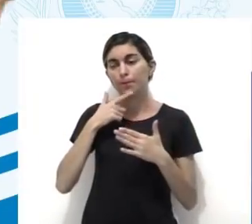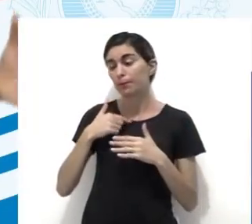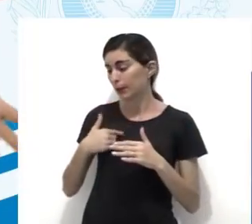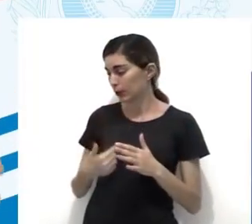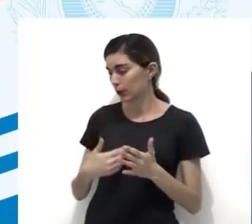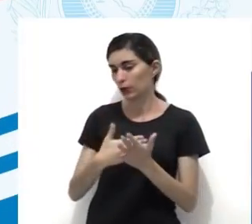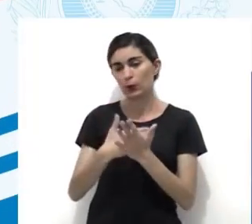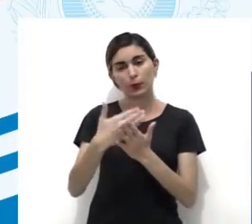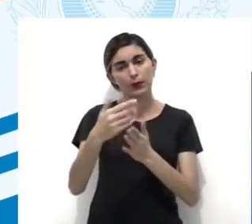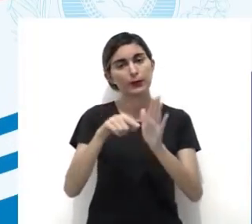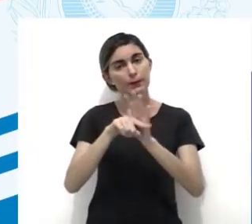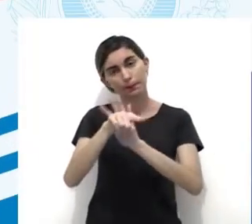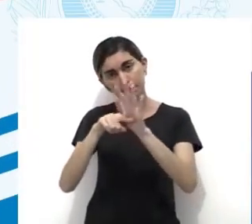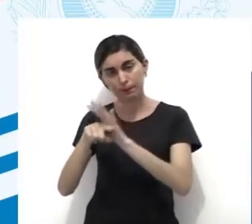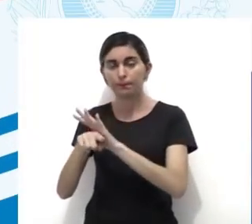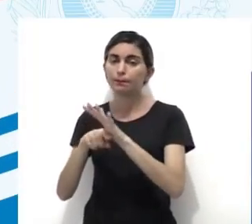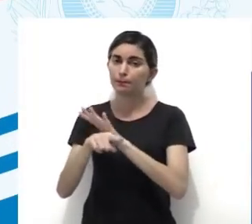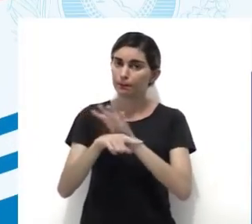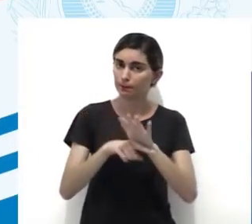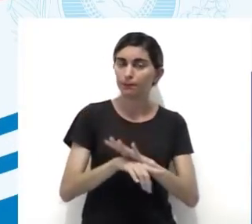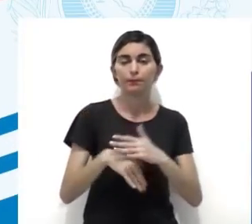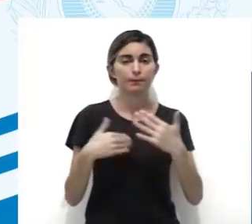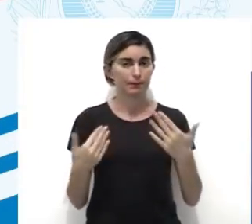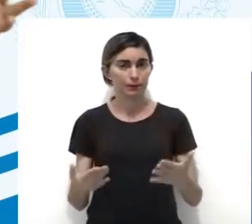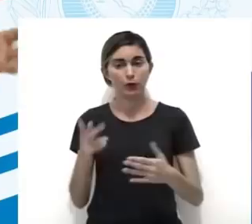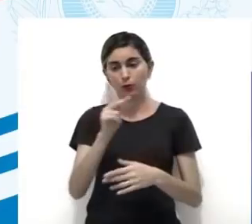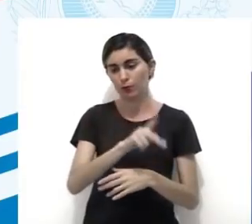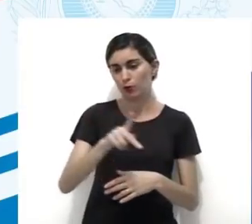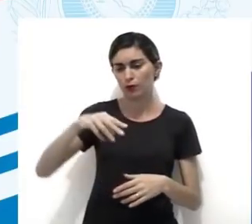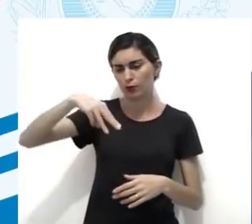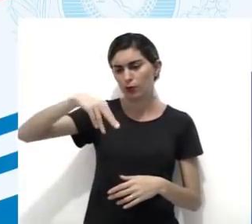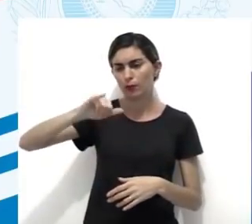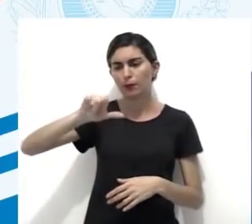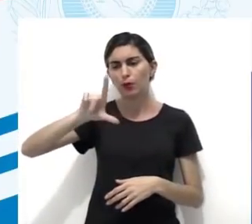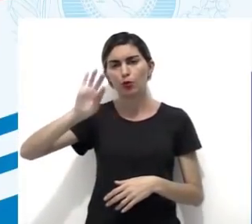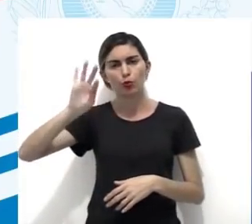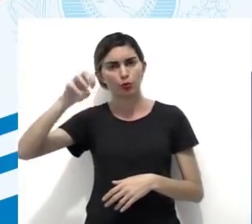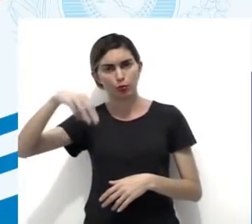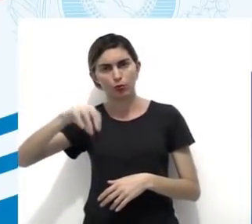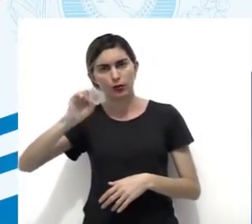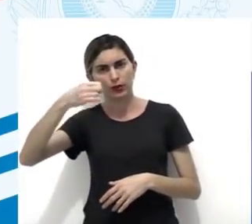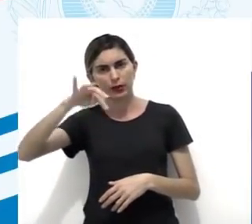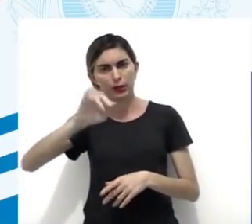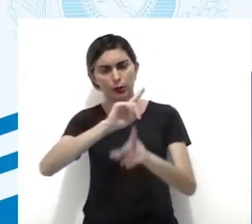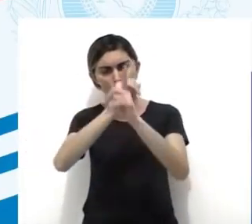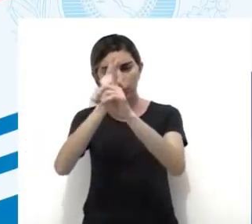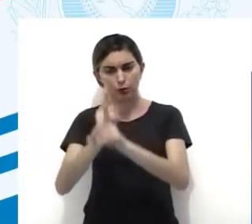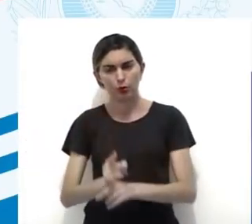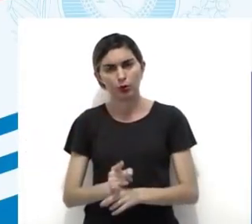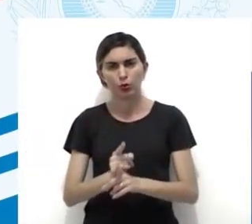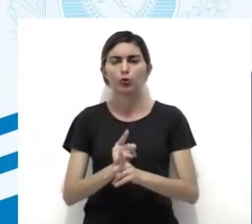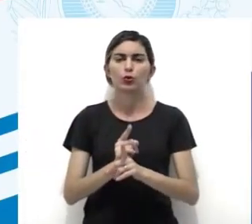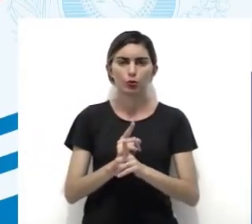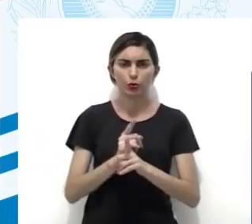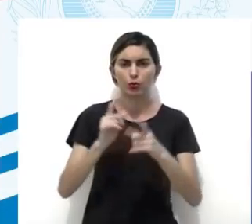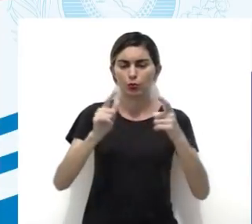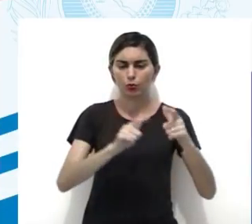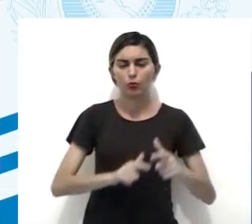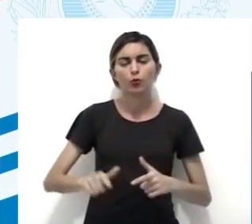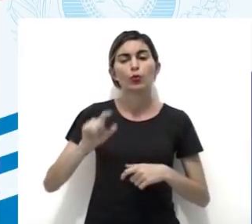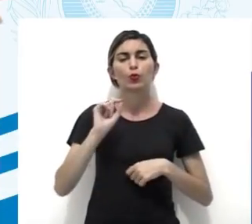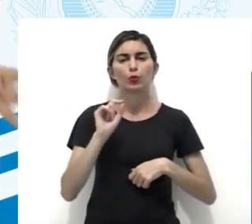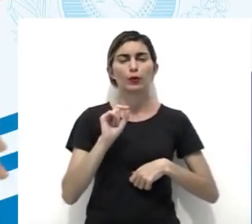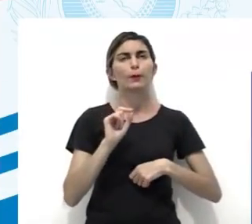partir para uma análise, não é, que o professor Milton Santos identificou como sendo as rugosidades do espaço,